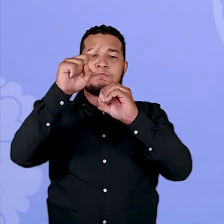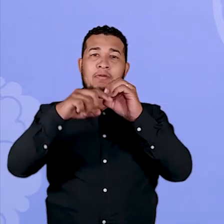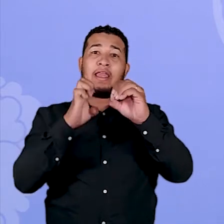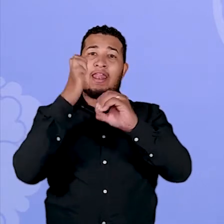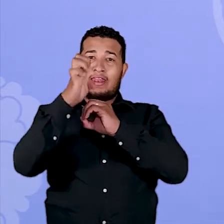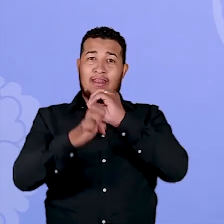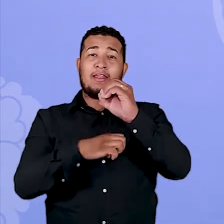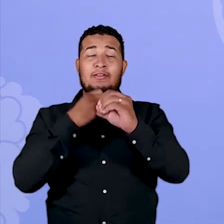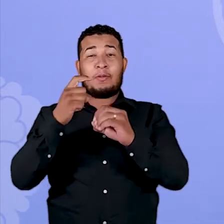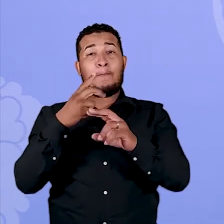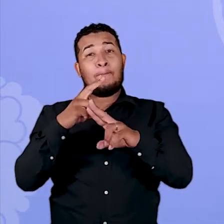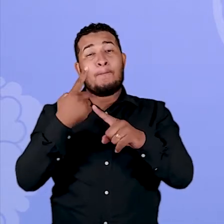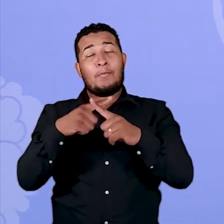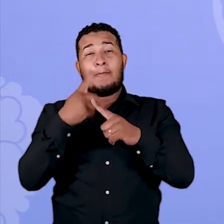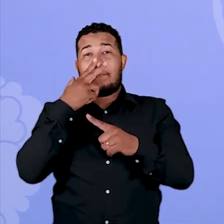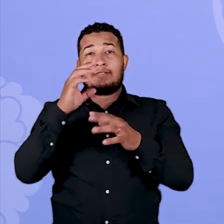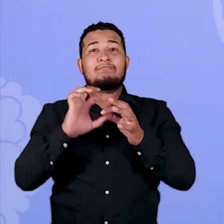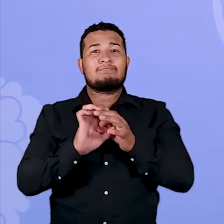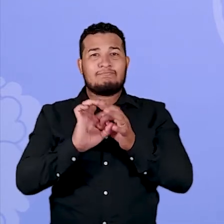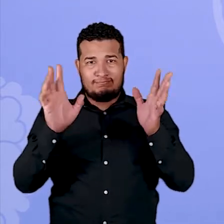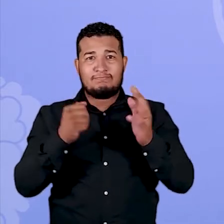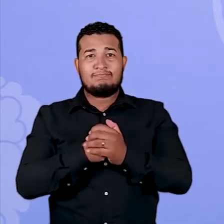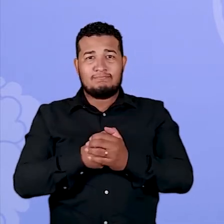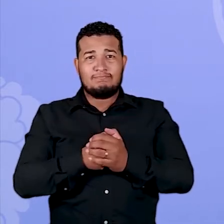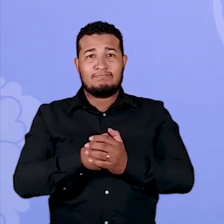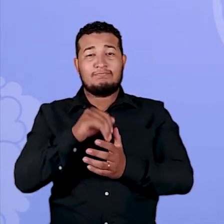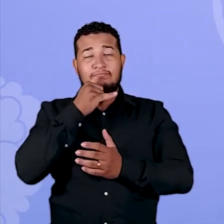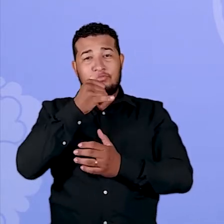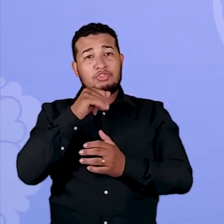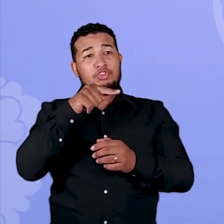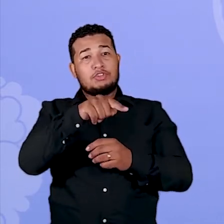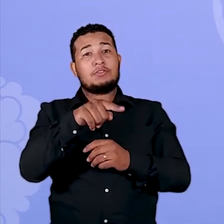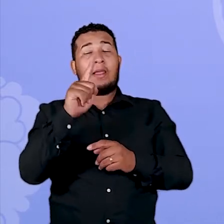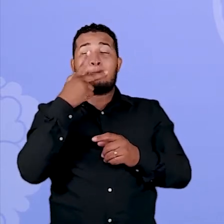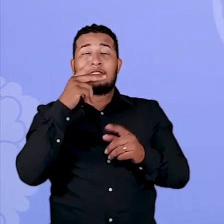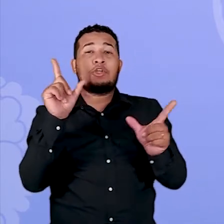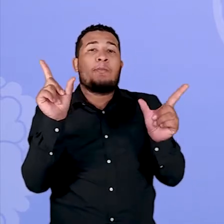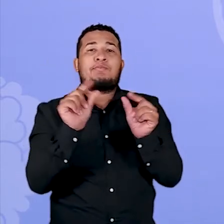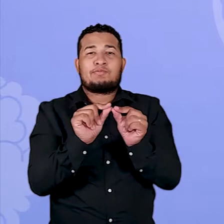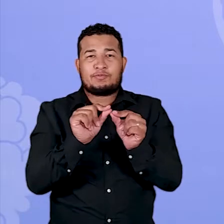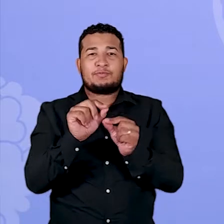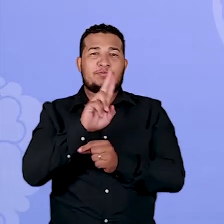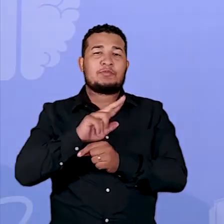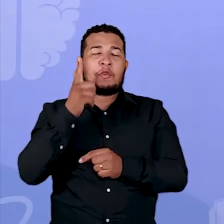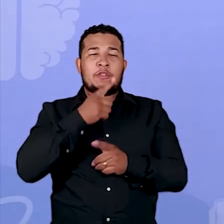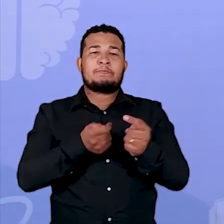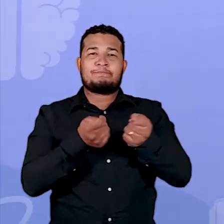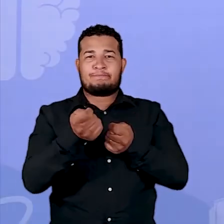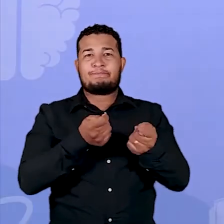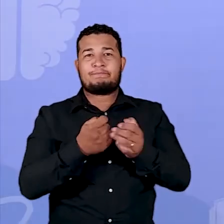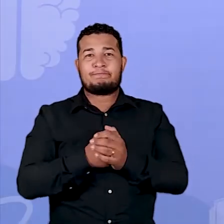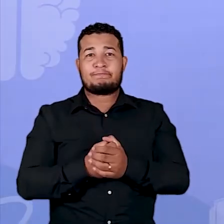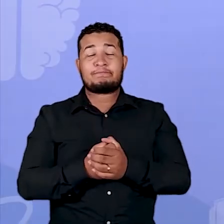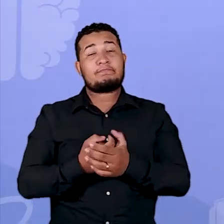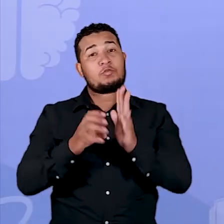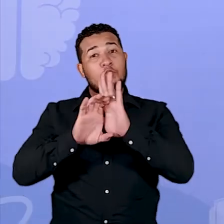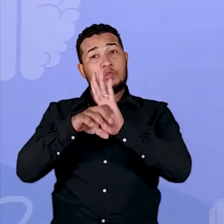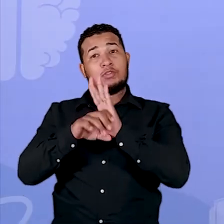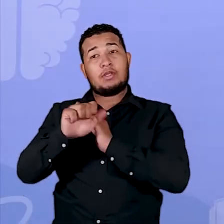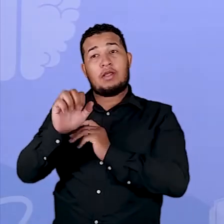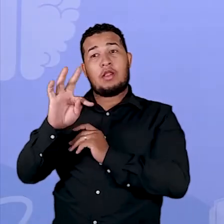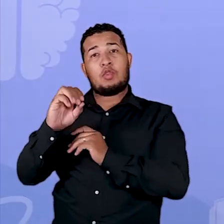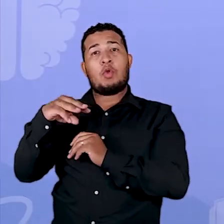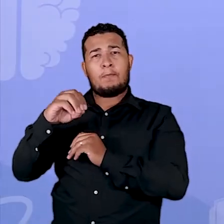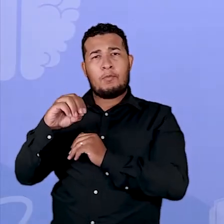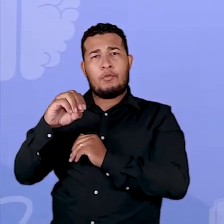nosso átomo, que eles estão mais livres, a energia para trabalhar com eles é muito menor. Então, como eu disse, essa ideia de átomo é